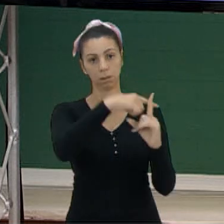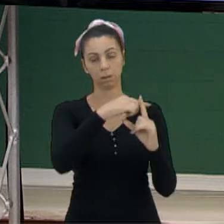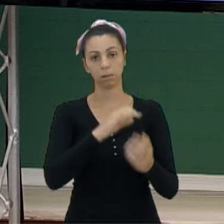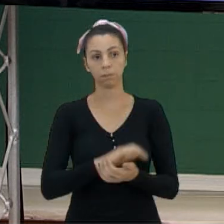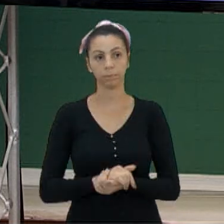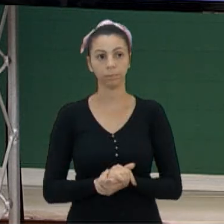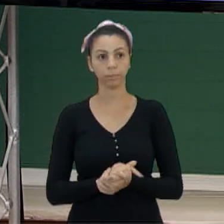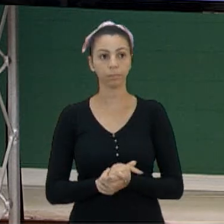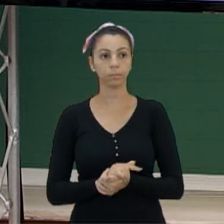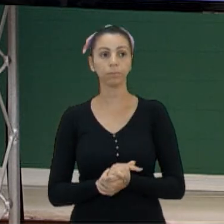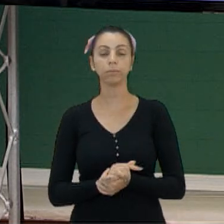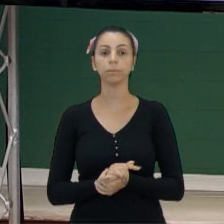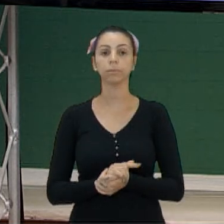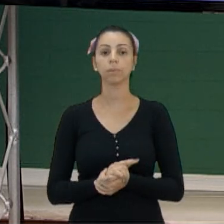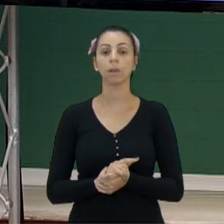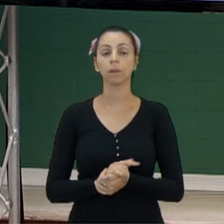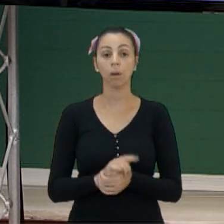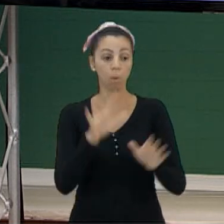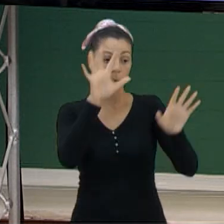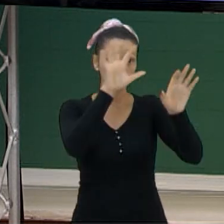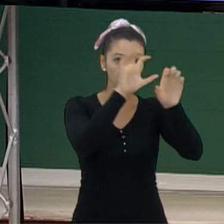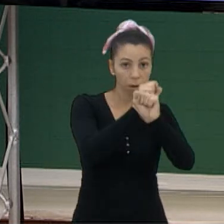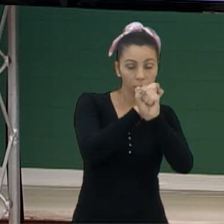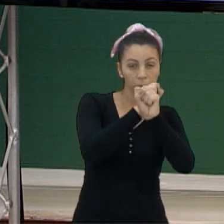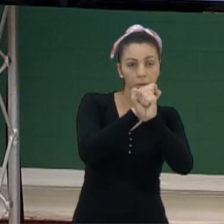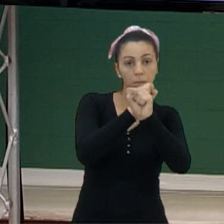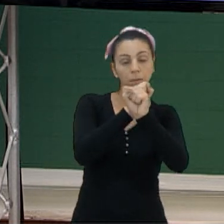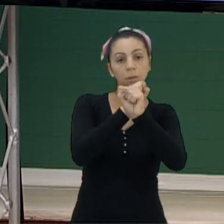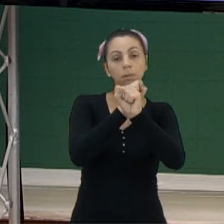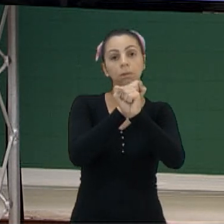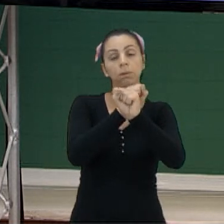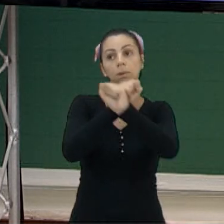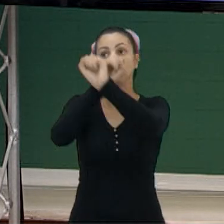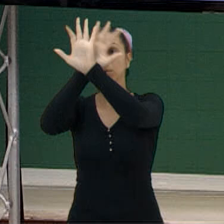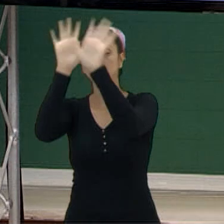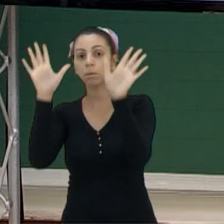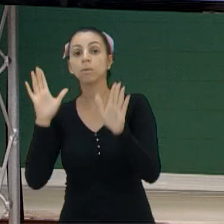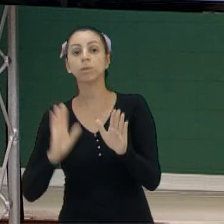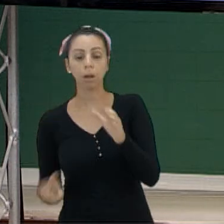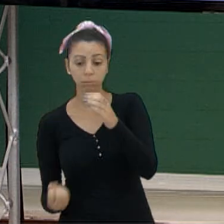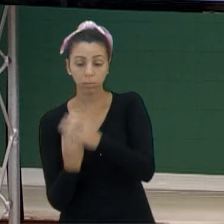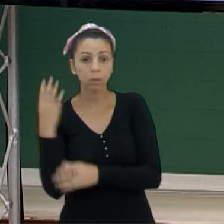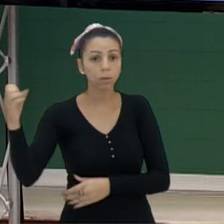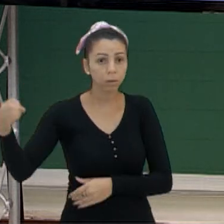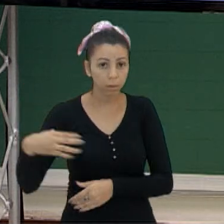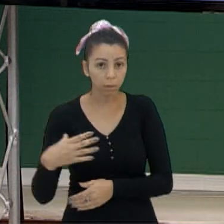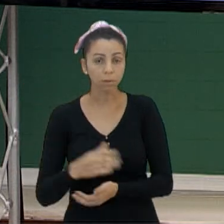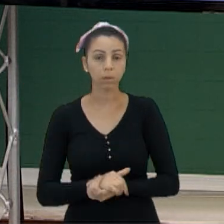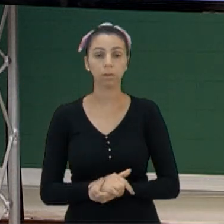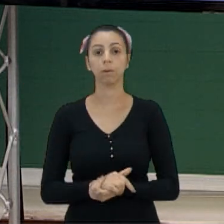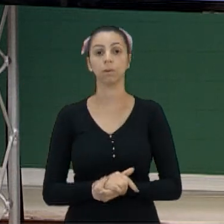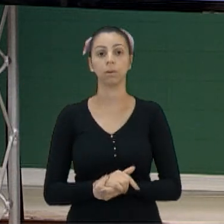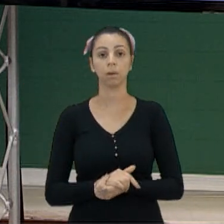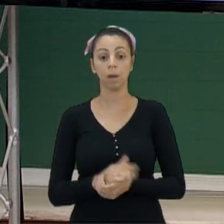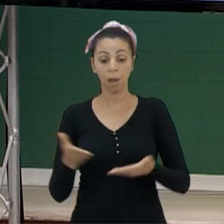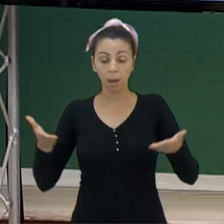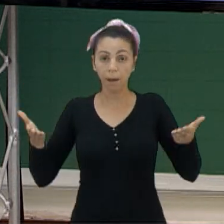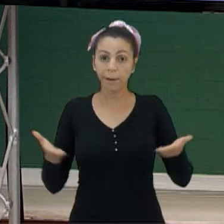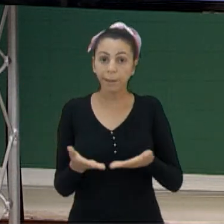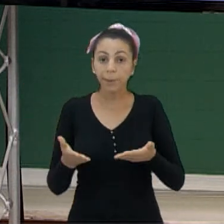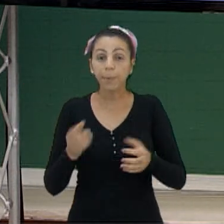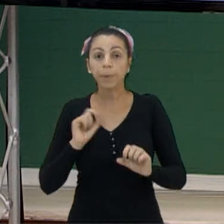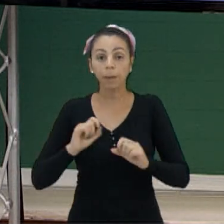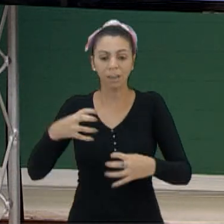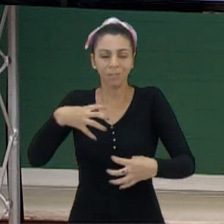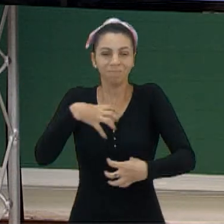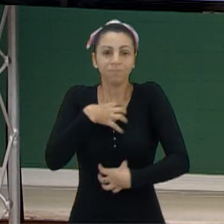e sombra. O claro-escuro a gente já tinha no Renascimento. Aqui ele vai ser usado à flor da